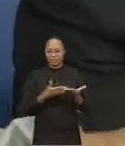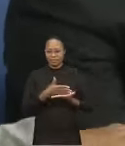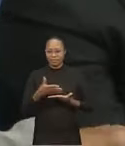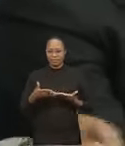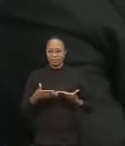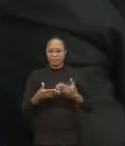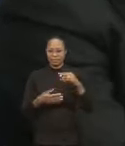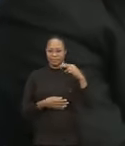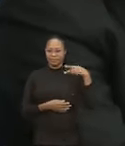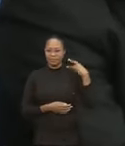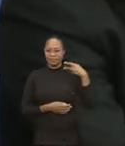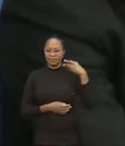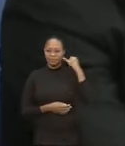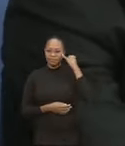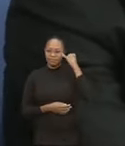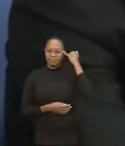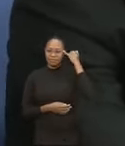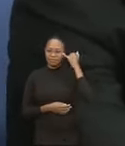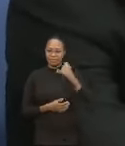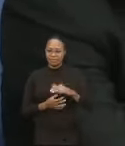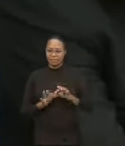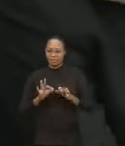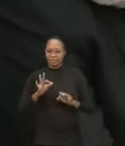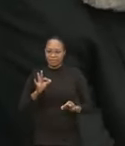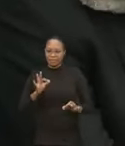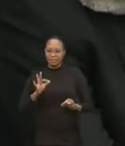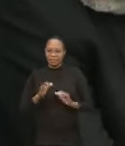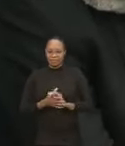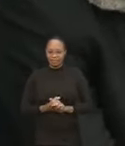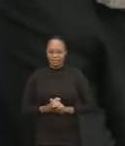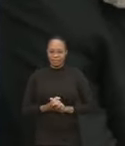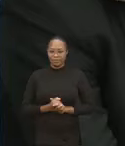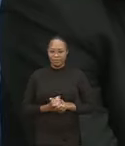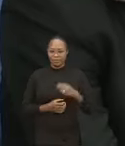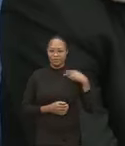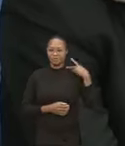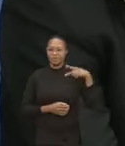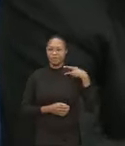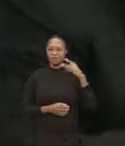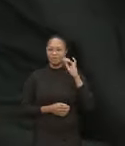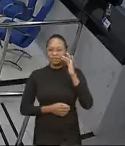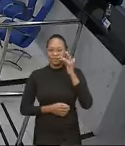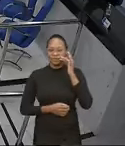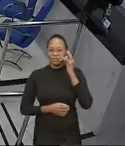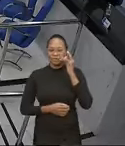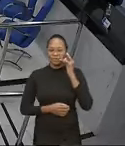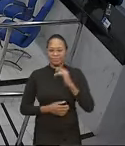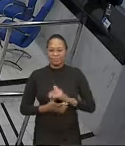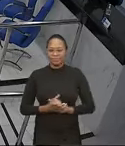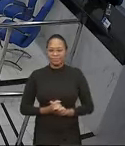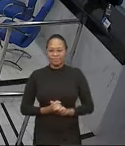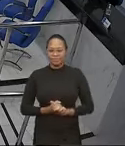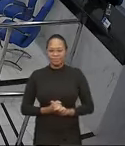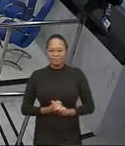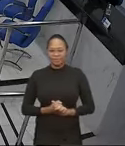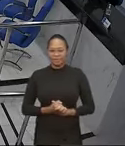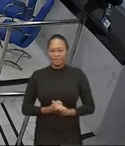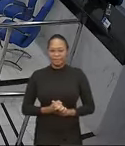vereador Jamerson homologou. Uma palavra, o vereador Dentinho.